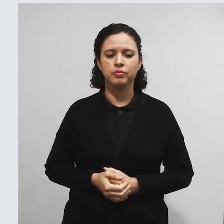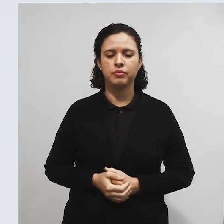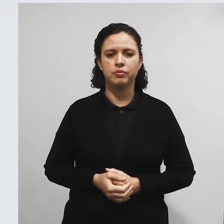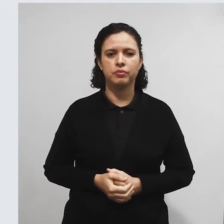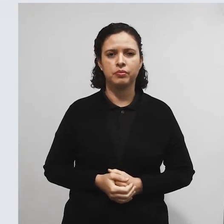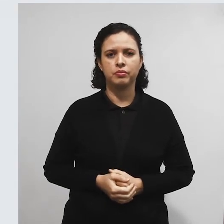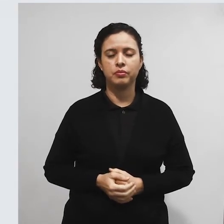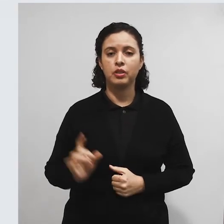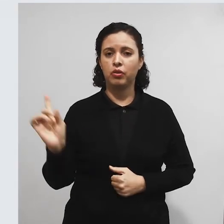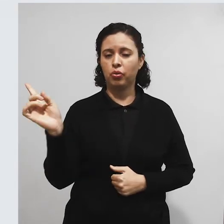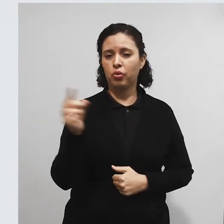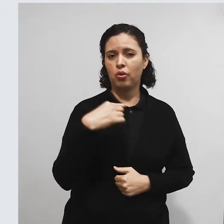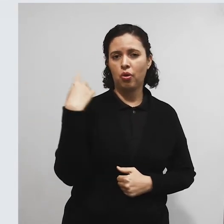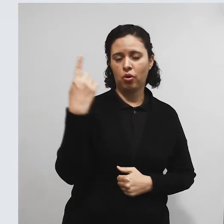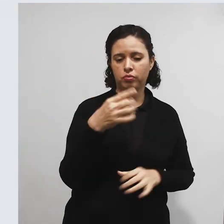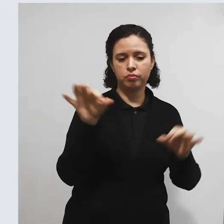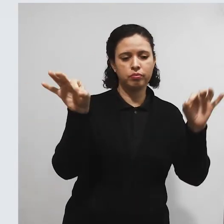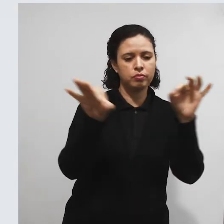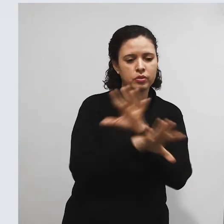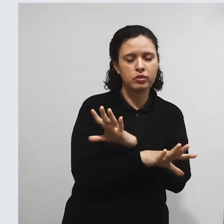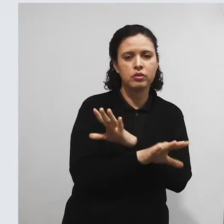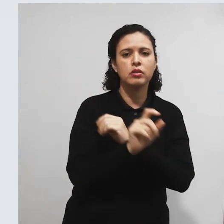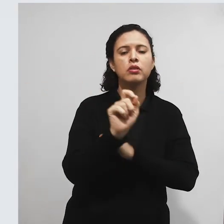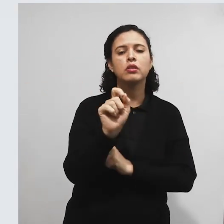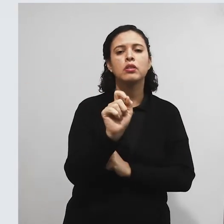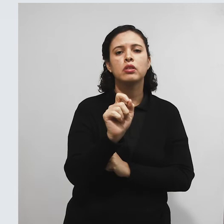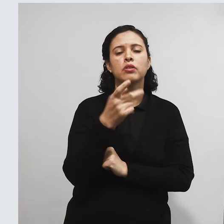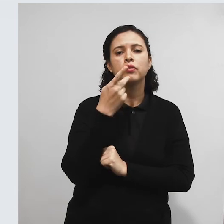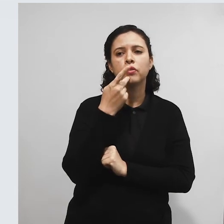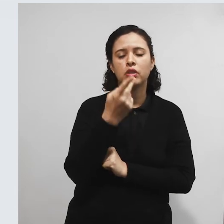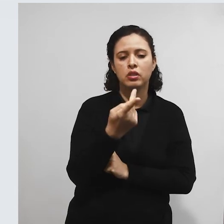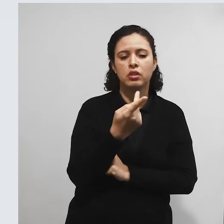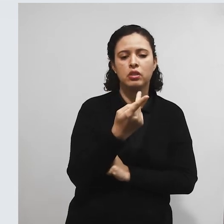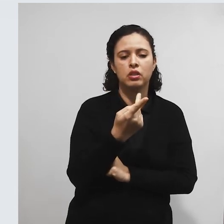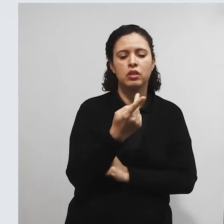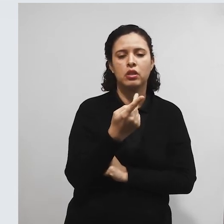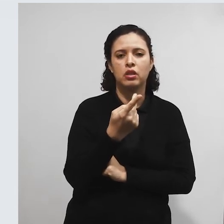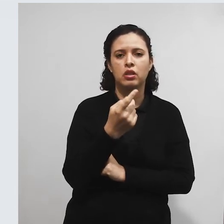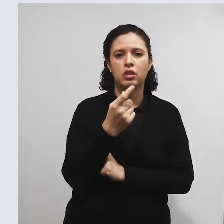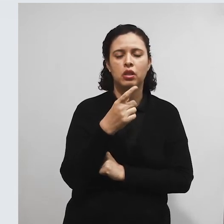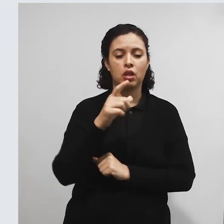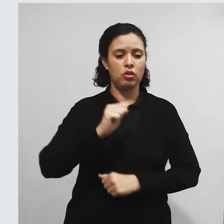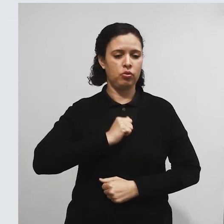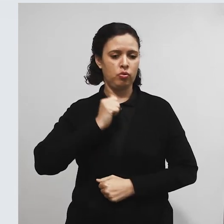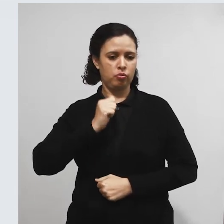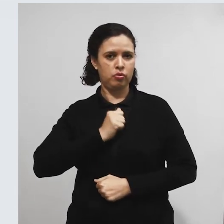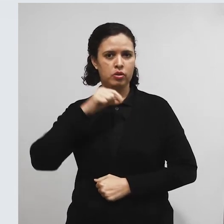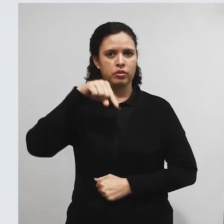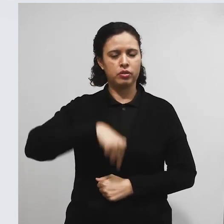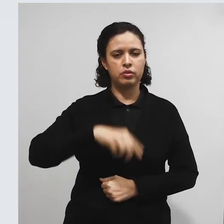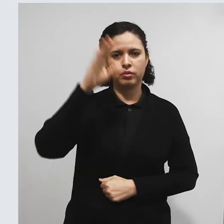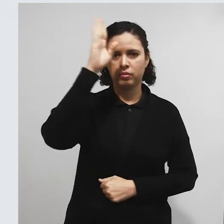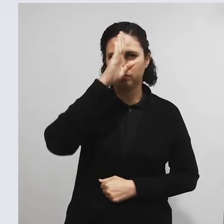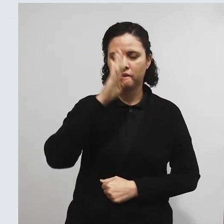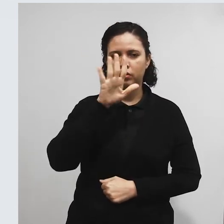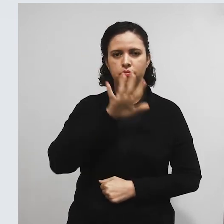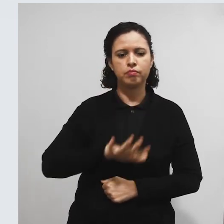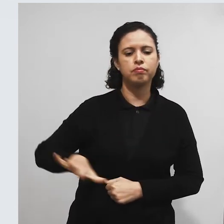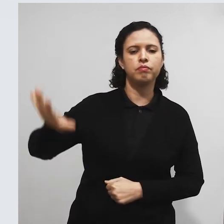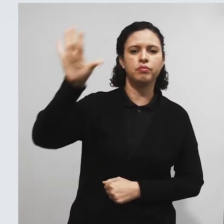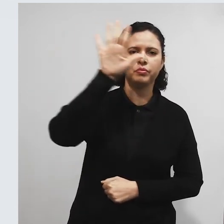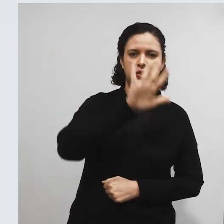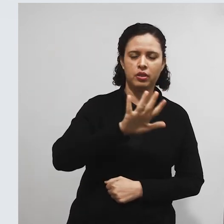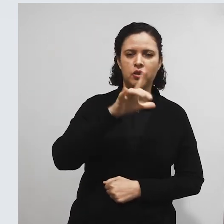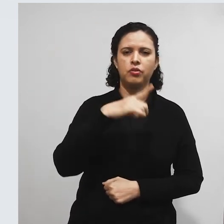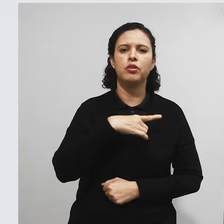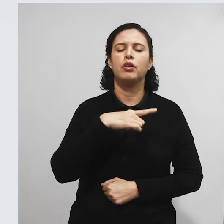Então, para a gente fechar, aqui eu só vou fazer uma abordagem para vocês com a antropologia no Brasil, num panorama mais geral.